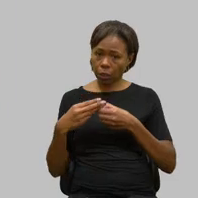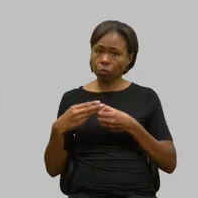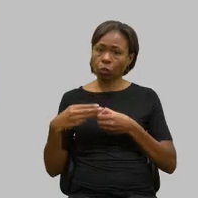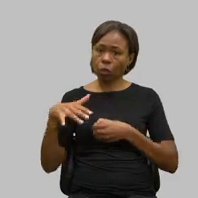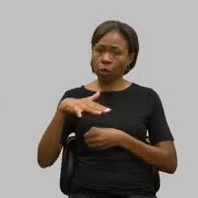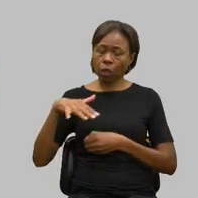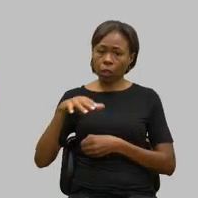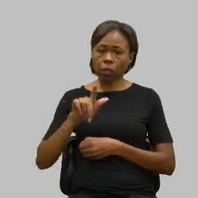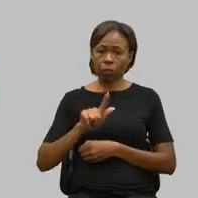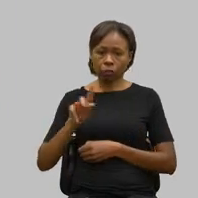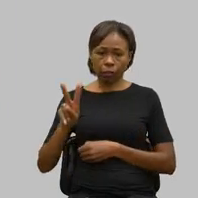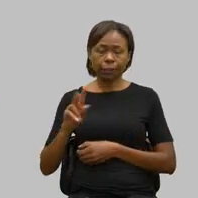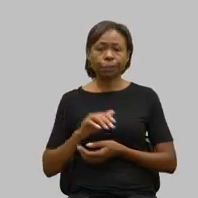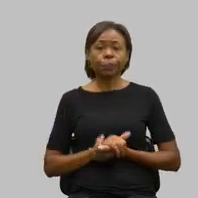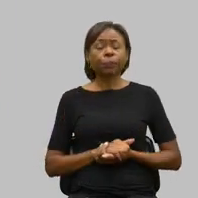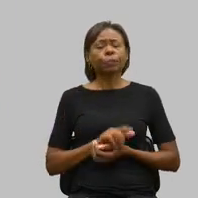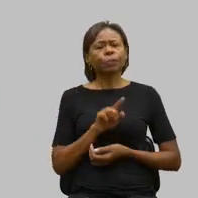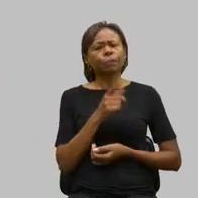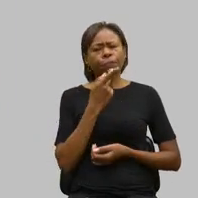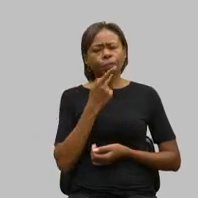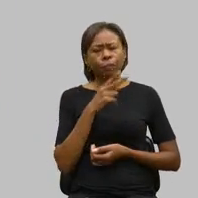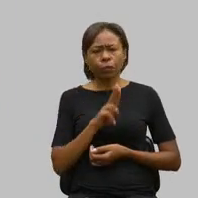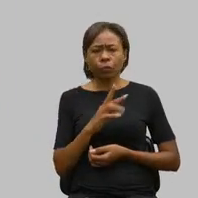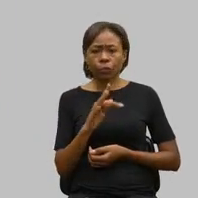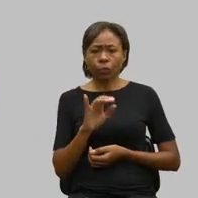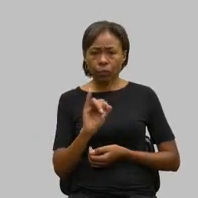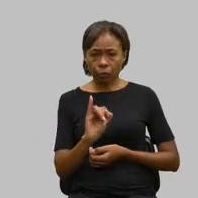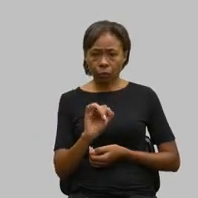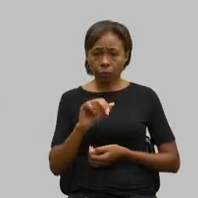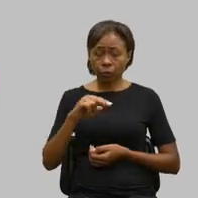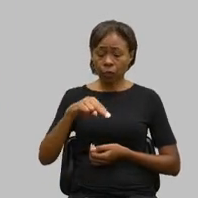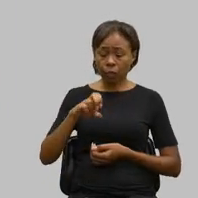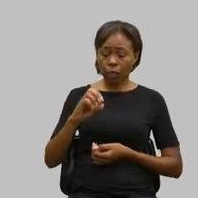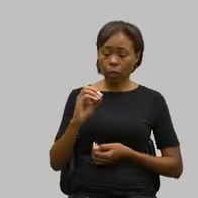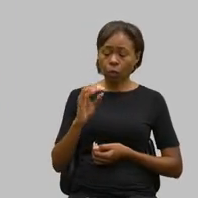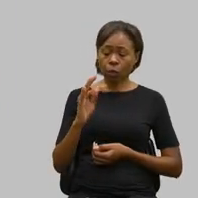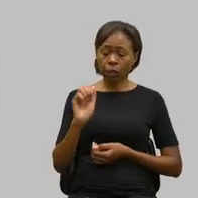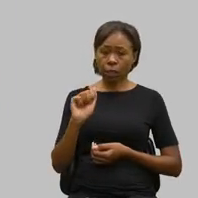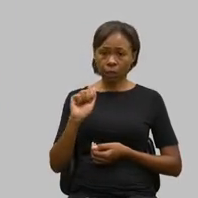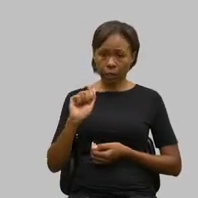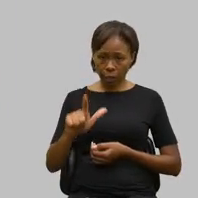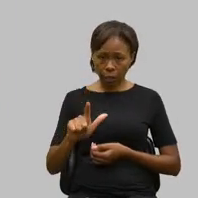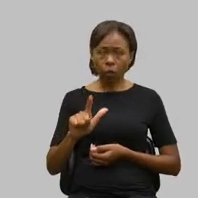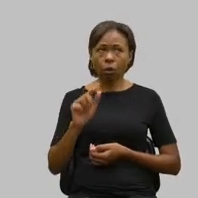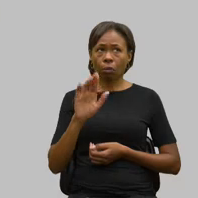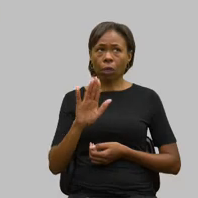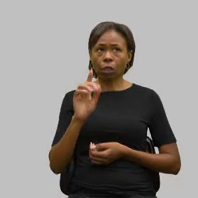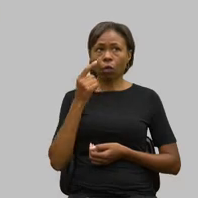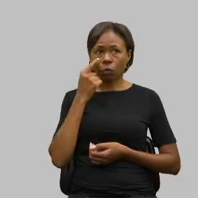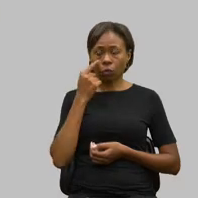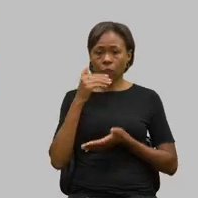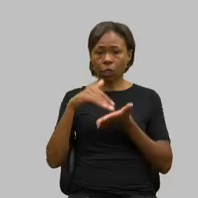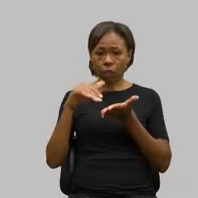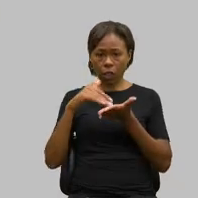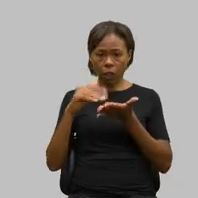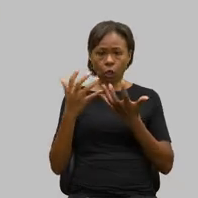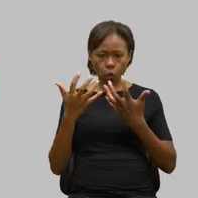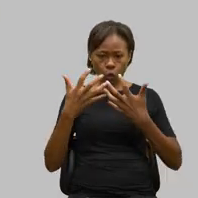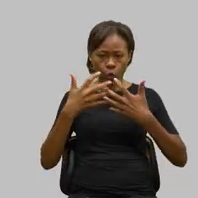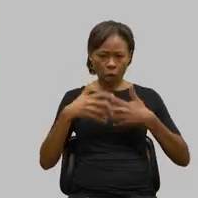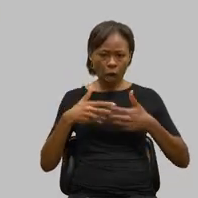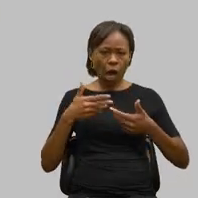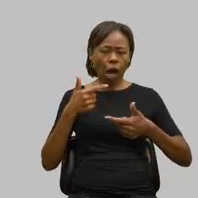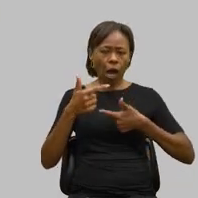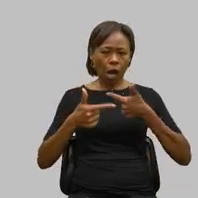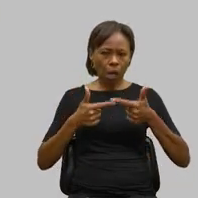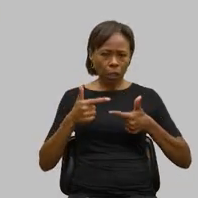Você falou sobre a UTI no Natal ali, mas uma das ações principais que eu vejo que a secretaria fez foi abertura de novos